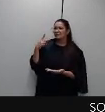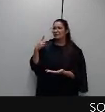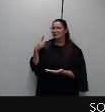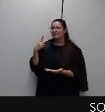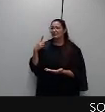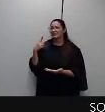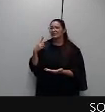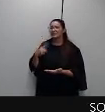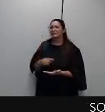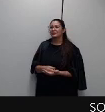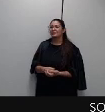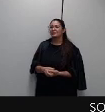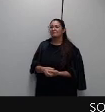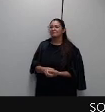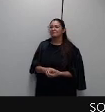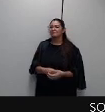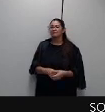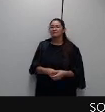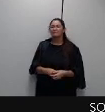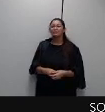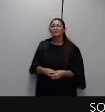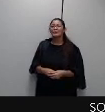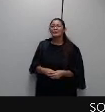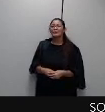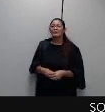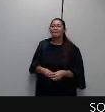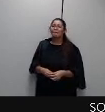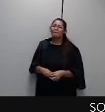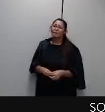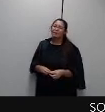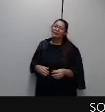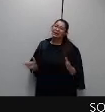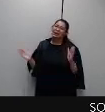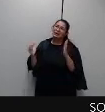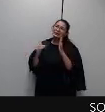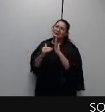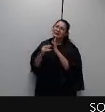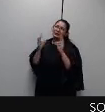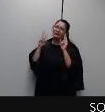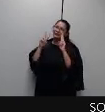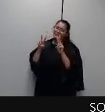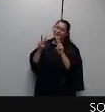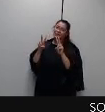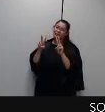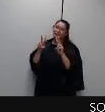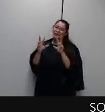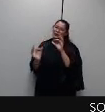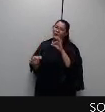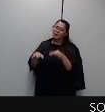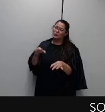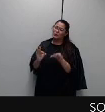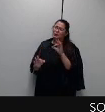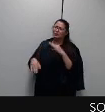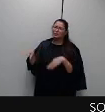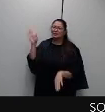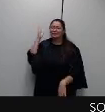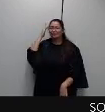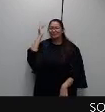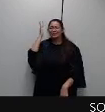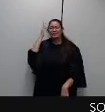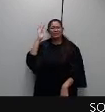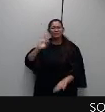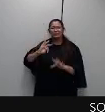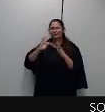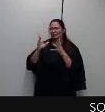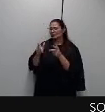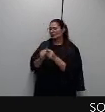em alguns situações até uma lista os juízes sabe como a